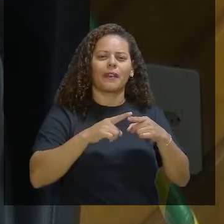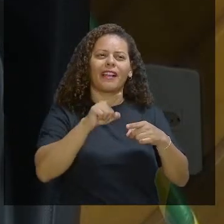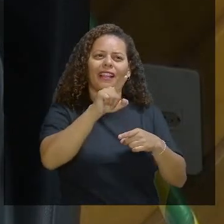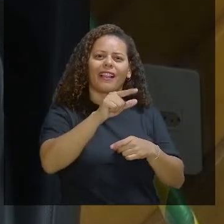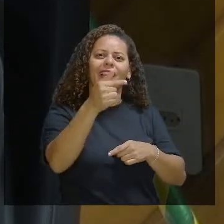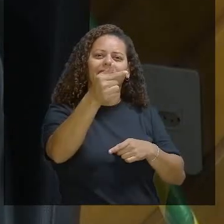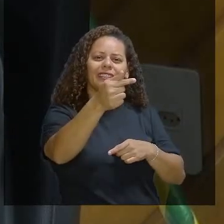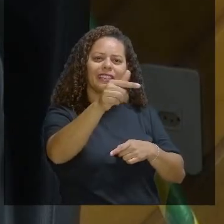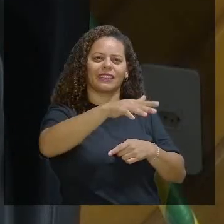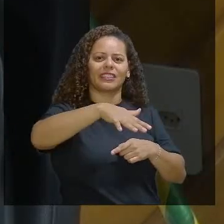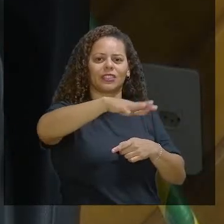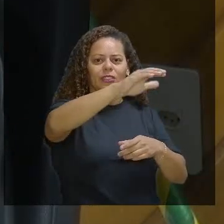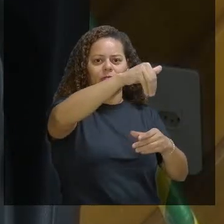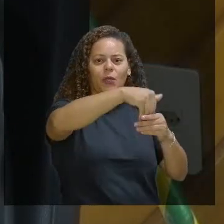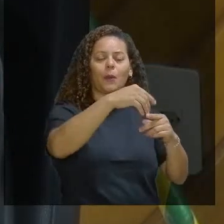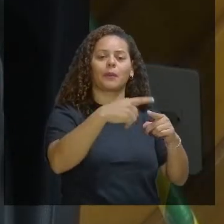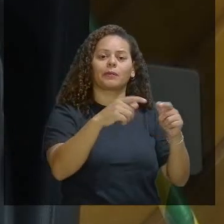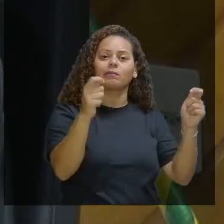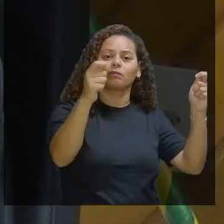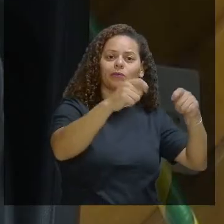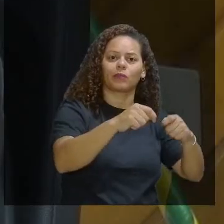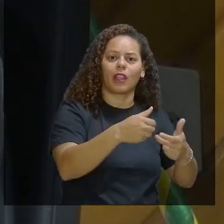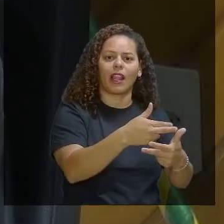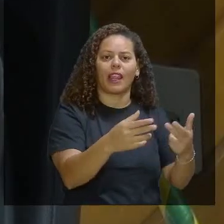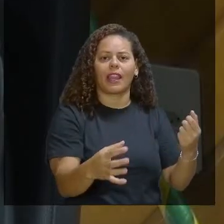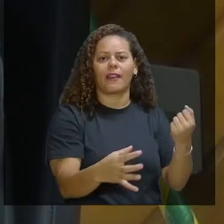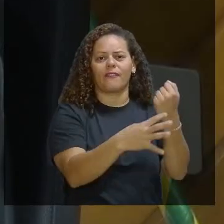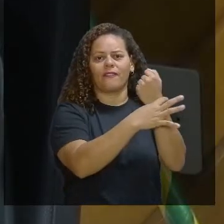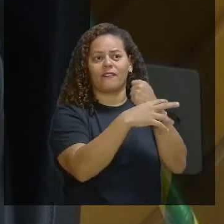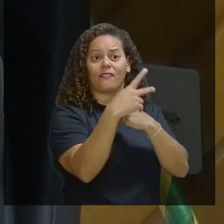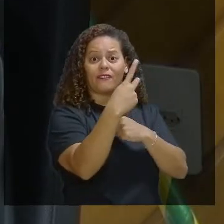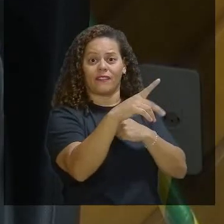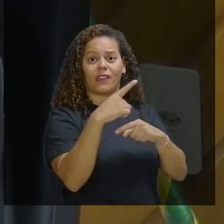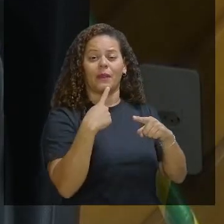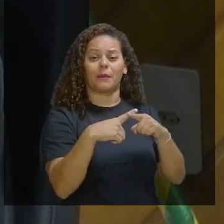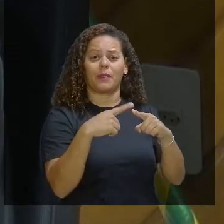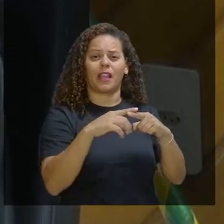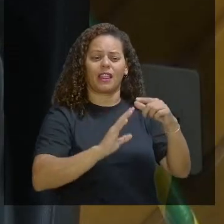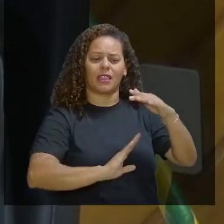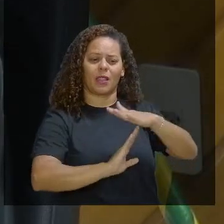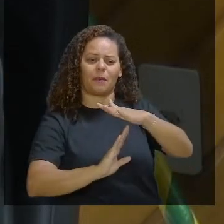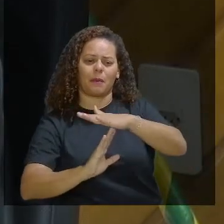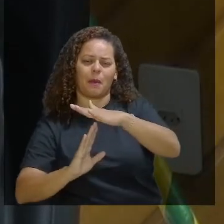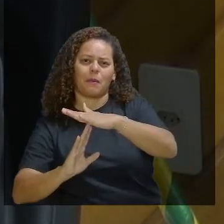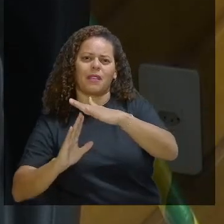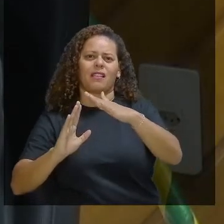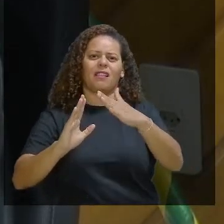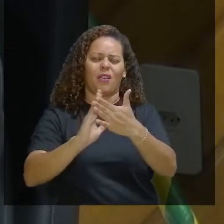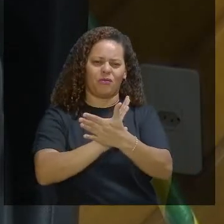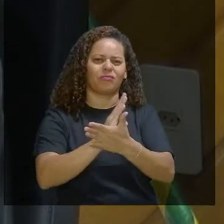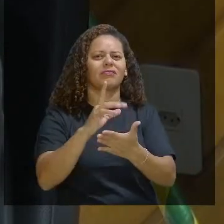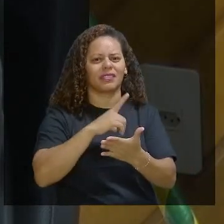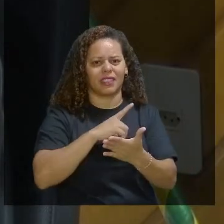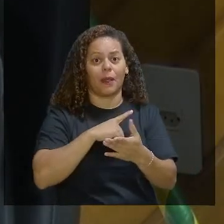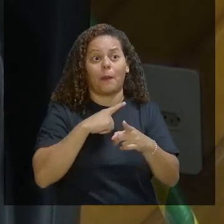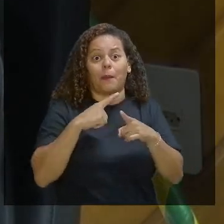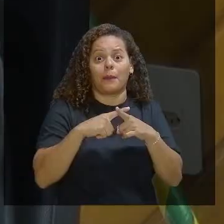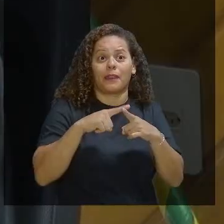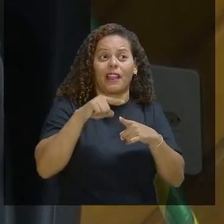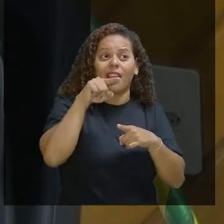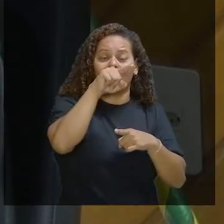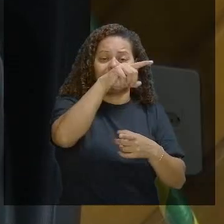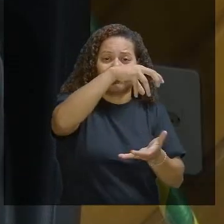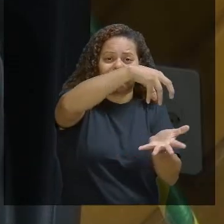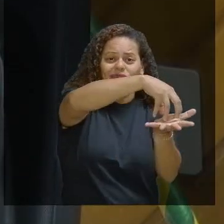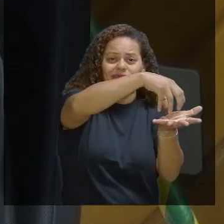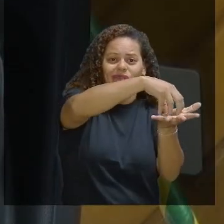zona a competência de atuar como núcleo regional das garantias poderia implicar limitações operacionais, uma vez que a estrutura da